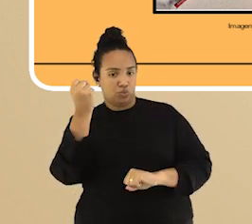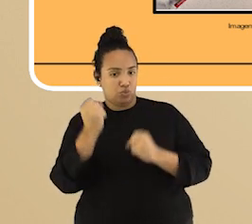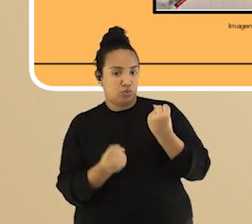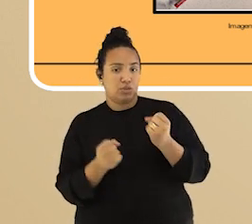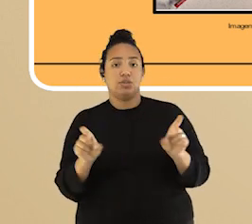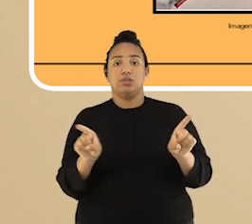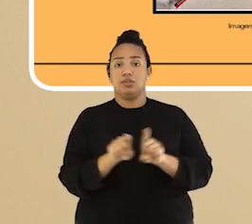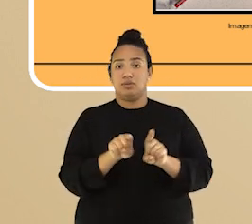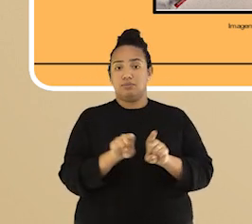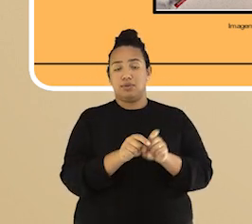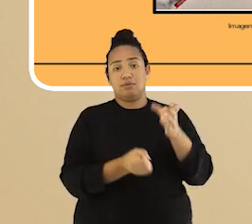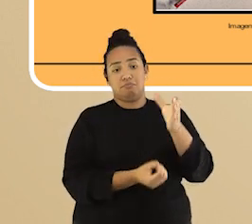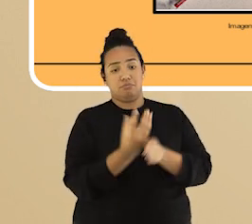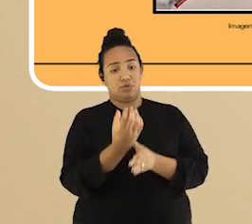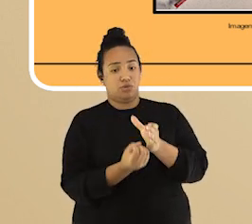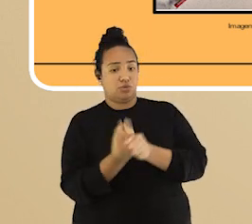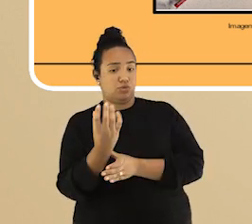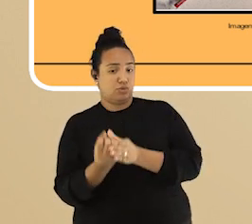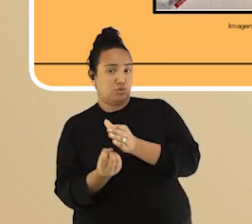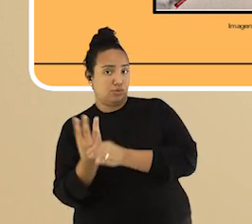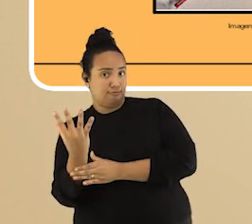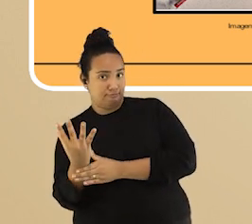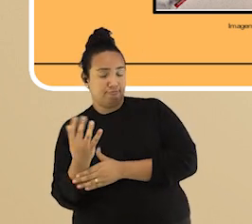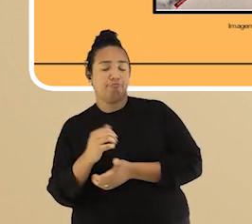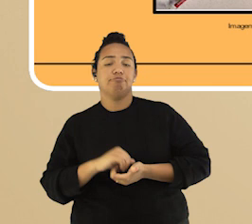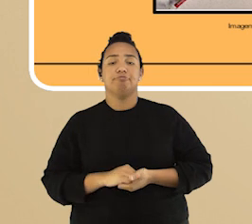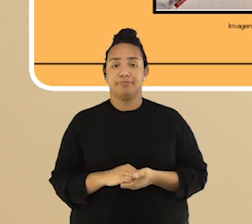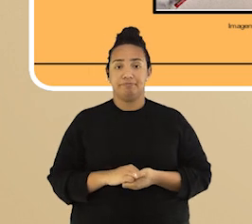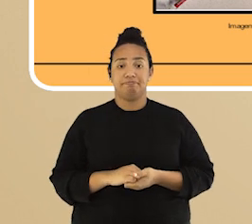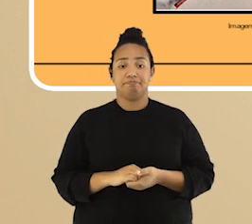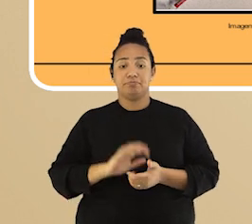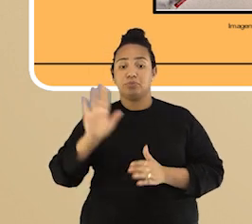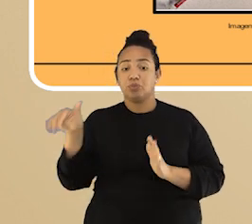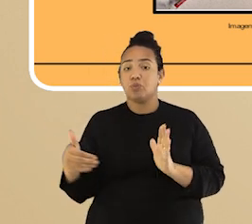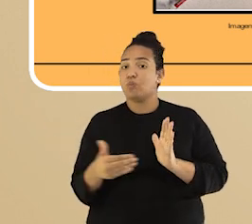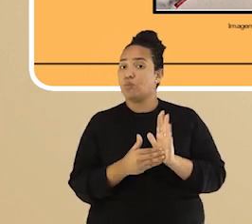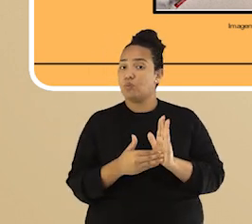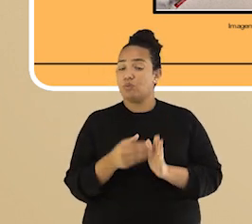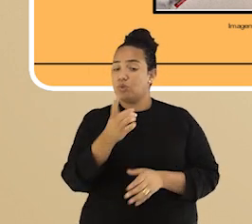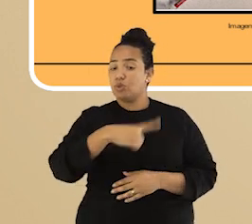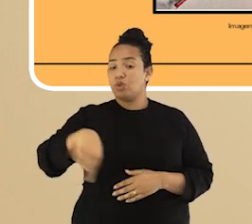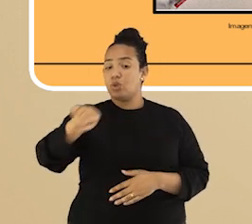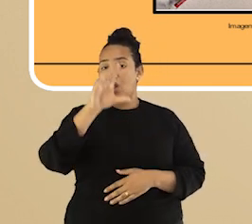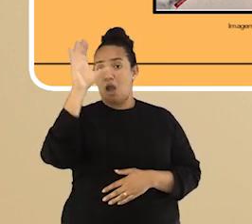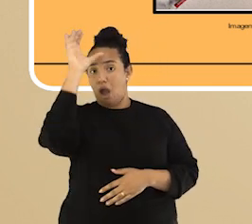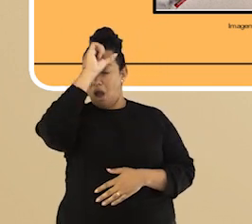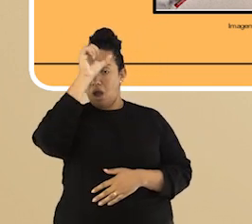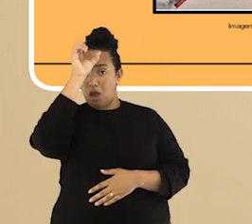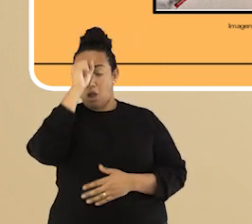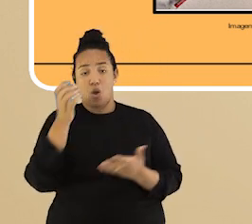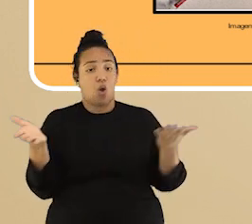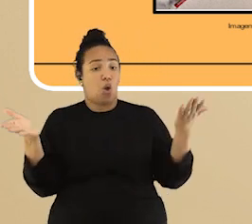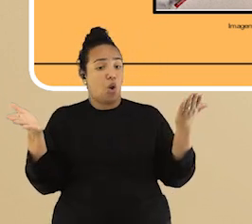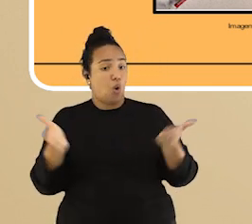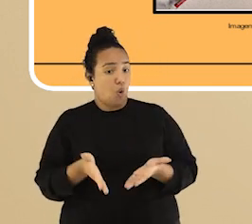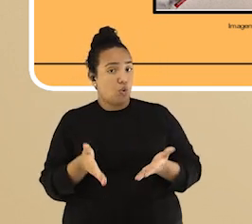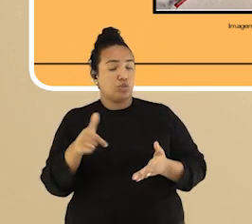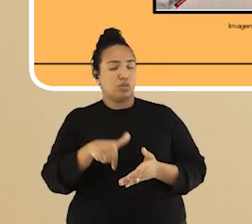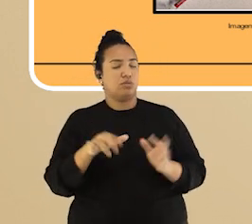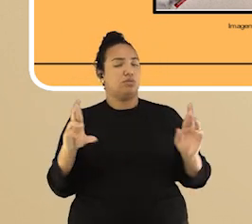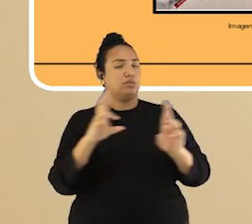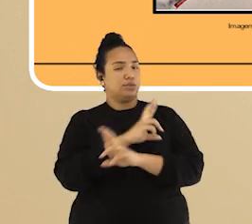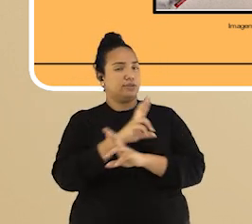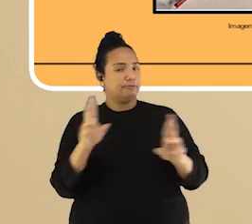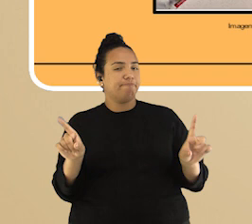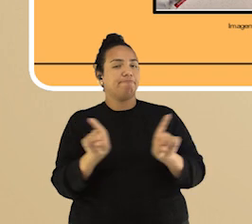de produção capitalista. Por fim, vimos que, na atualidade, essa relação ganha também